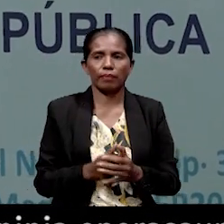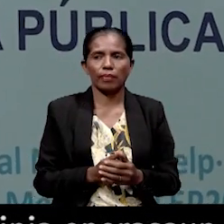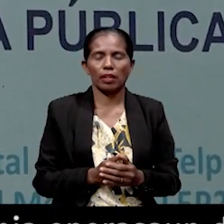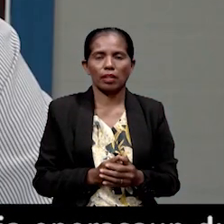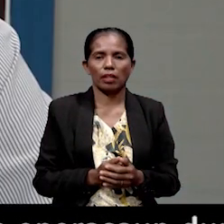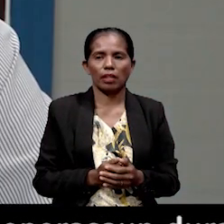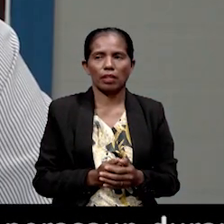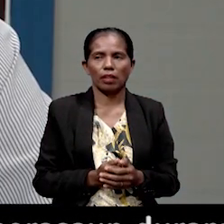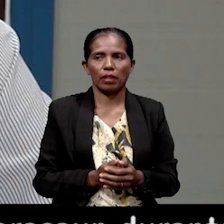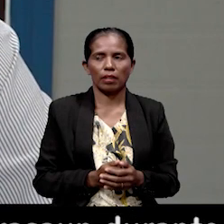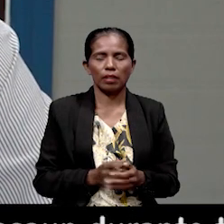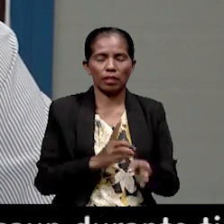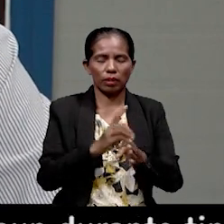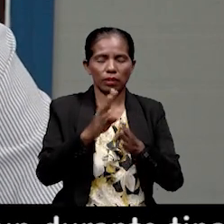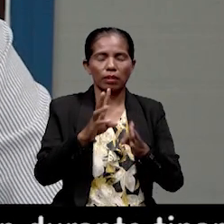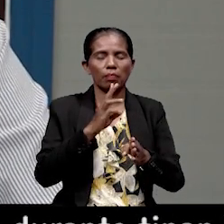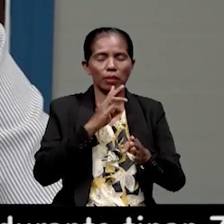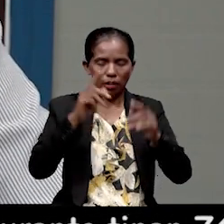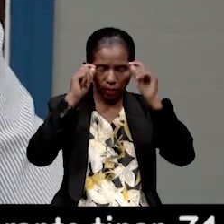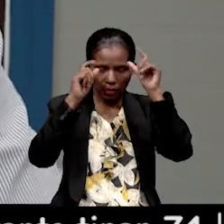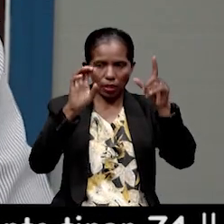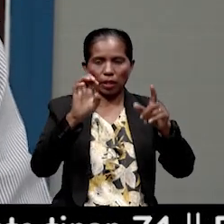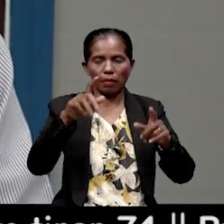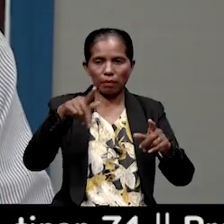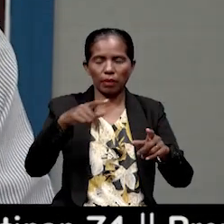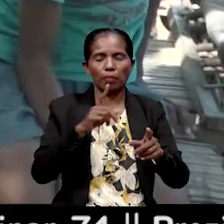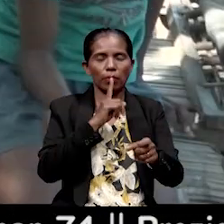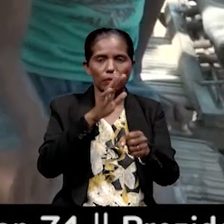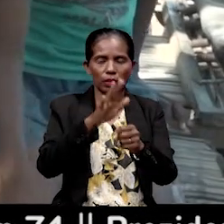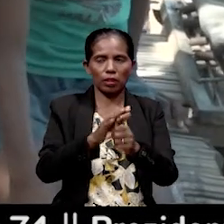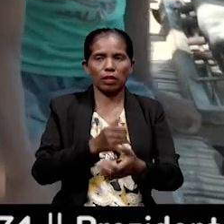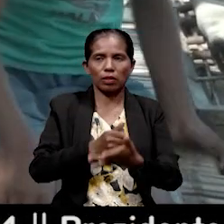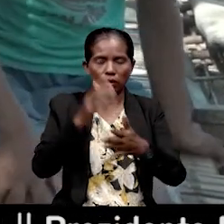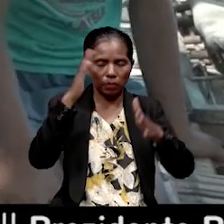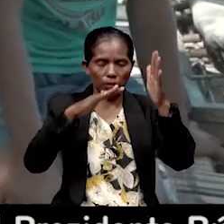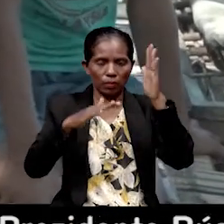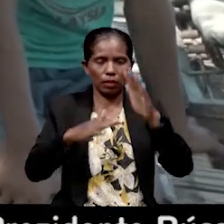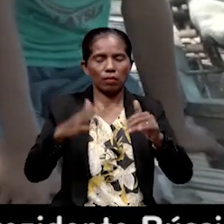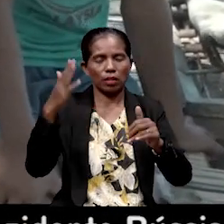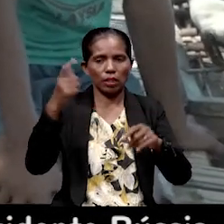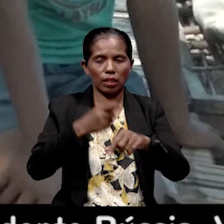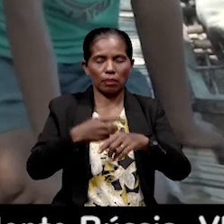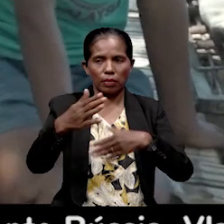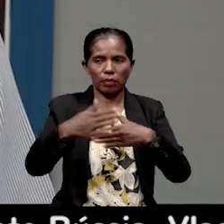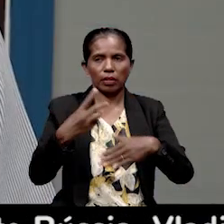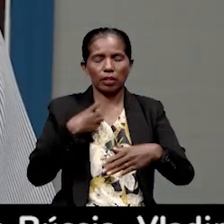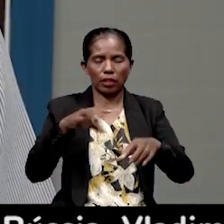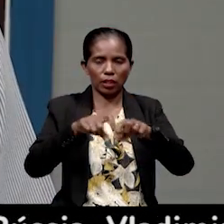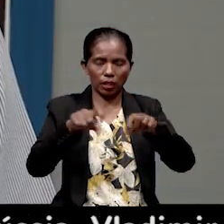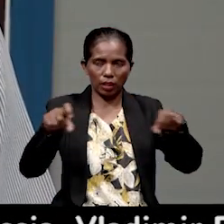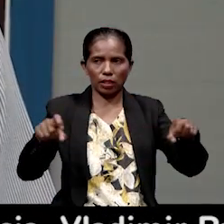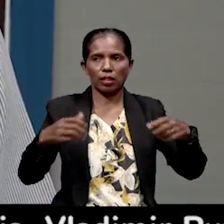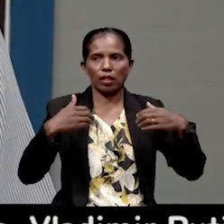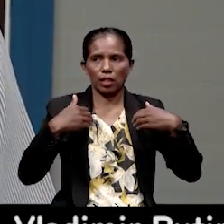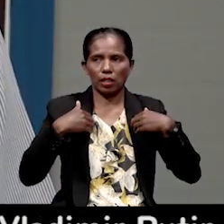Tasi Talu, diretor operacional de Timor Leste João Piedade promete se resolve problema ne ia tempo badak. Itenia kanu distribusau ne